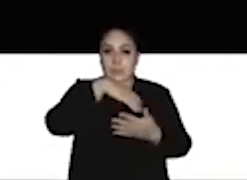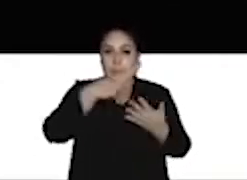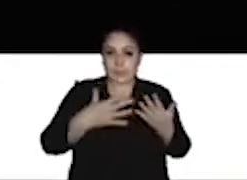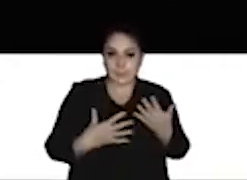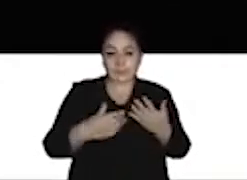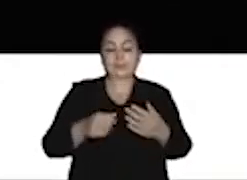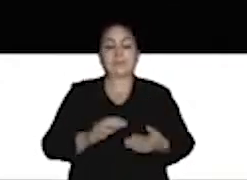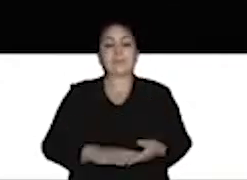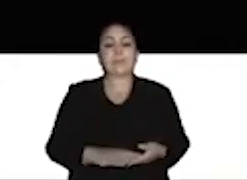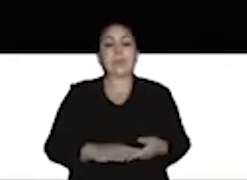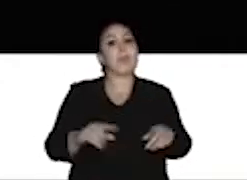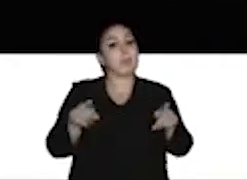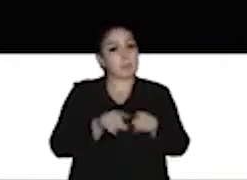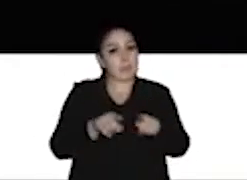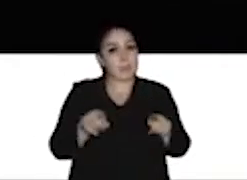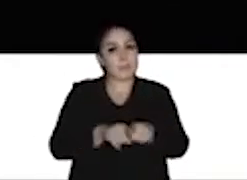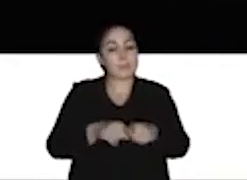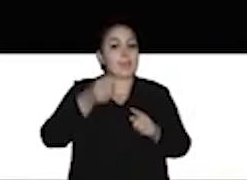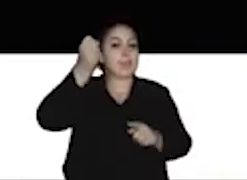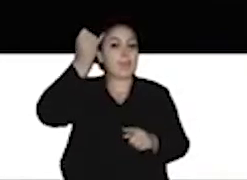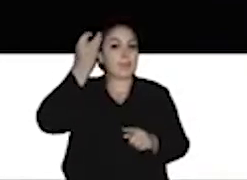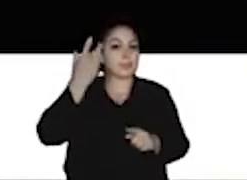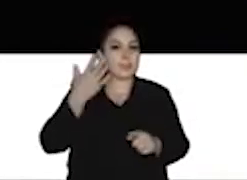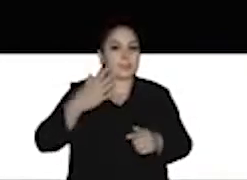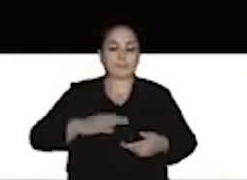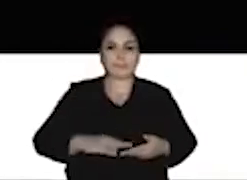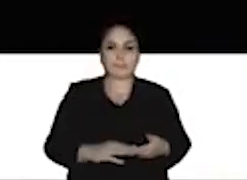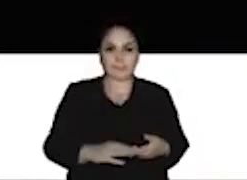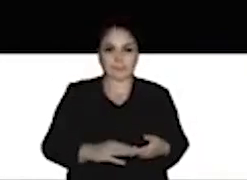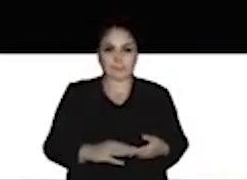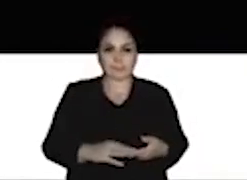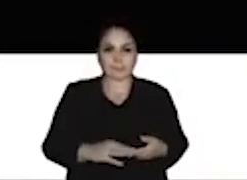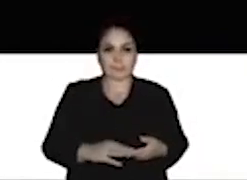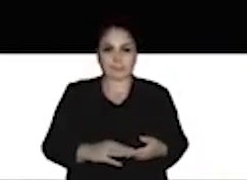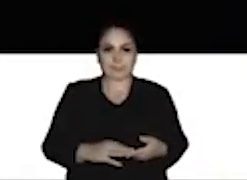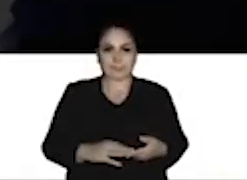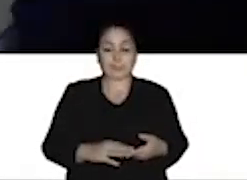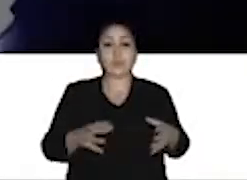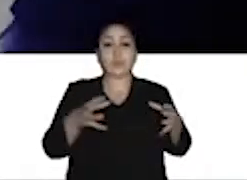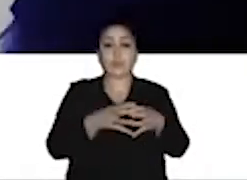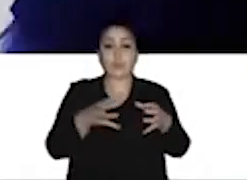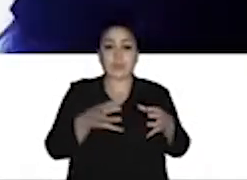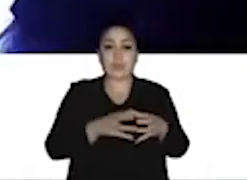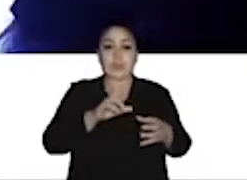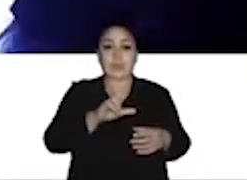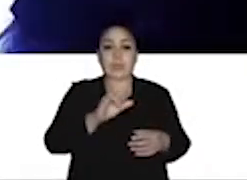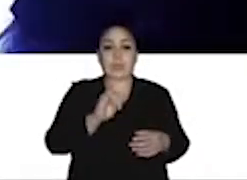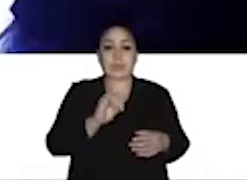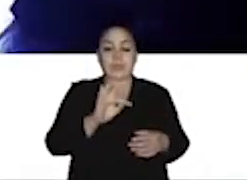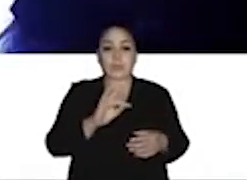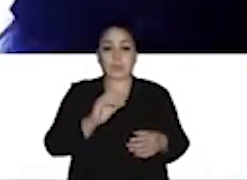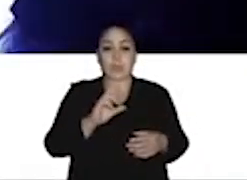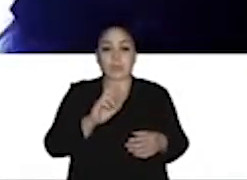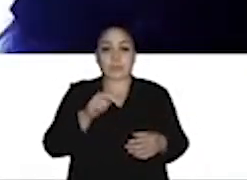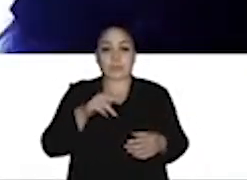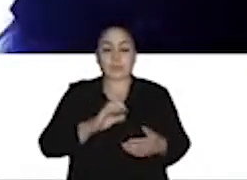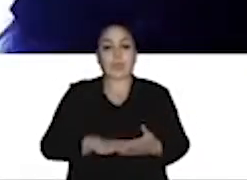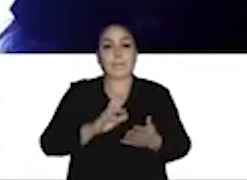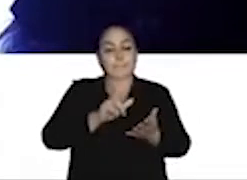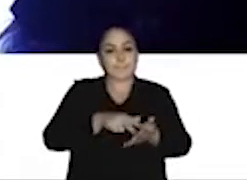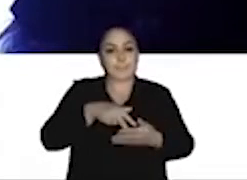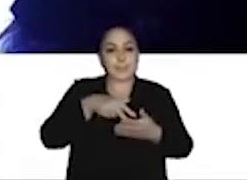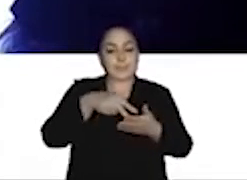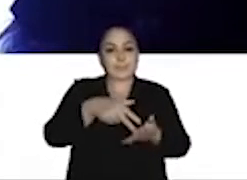para Libras e também audiodescrição. Grupo Ritornello de Teatro,